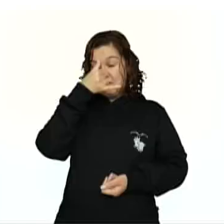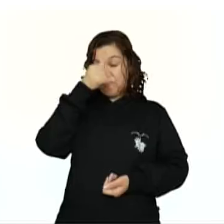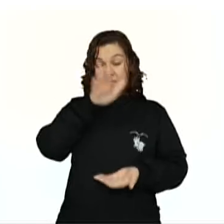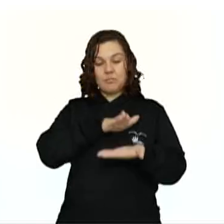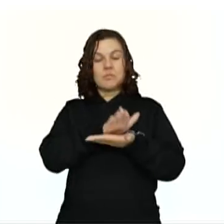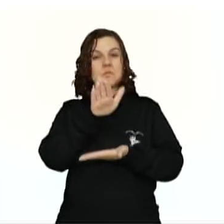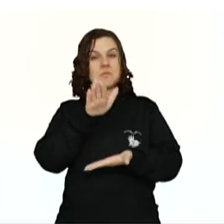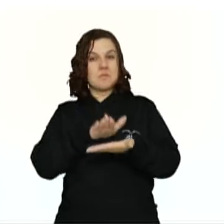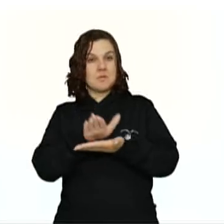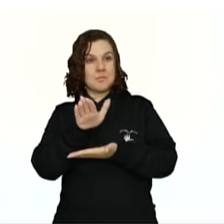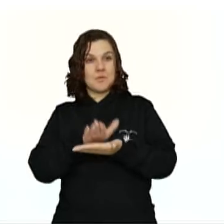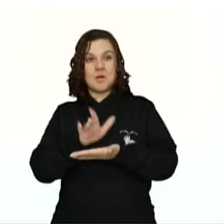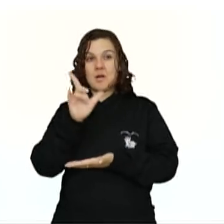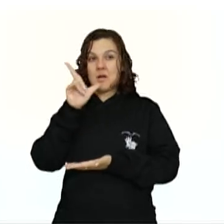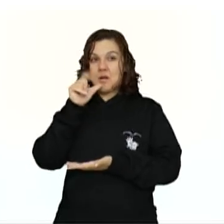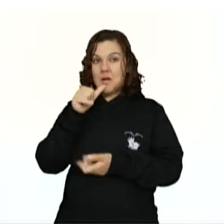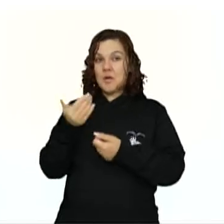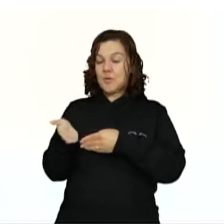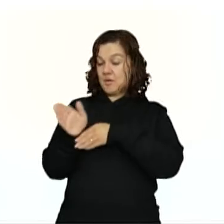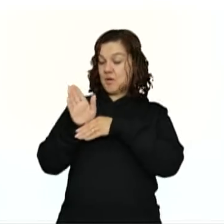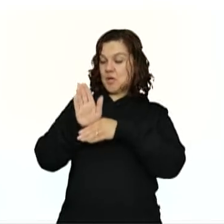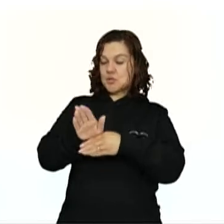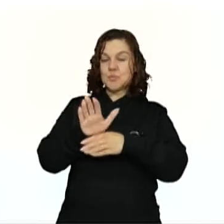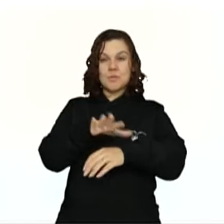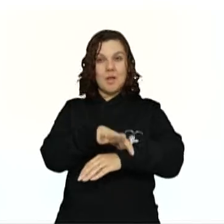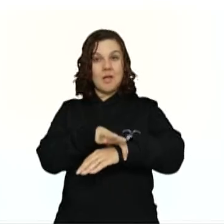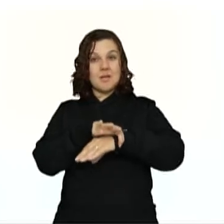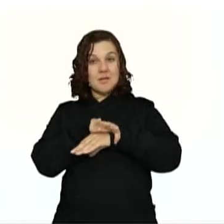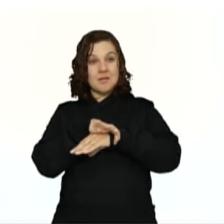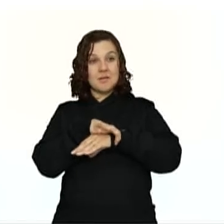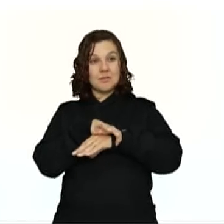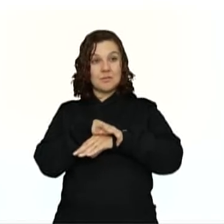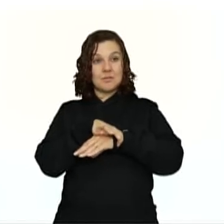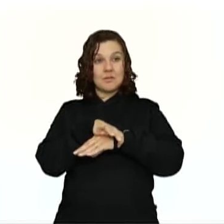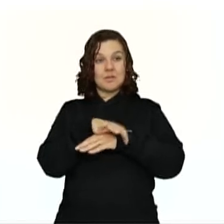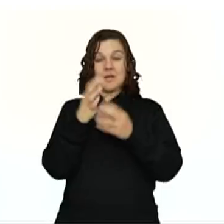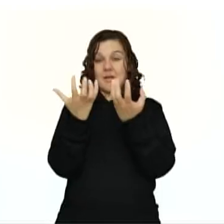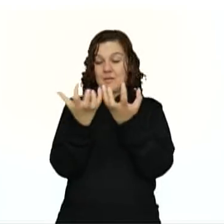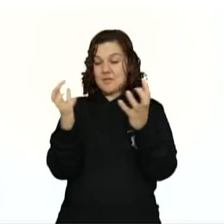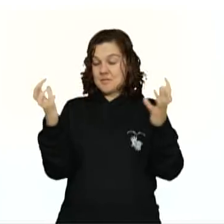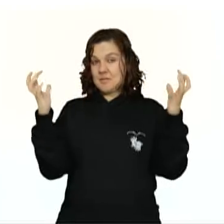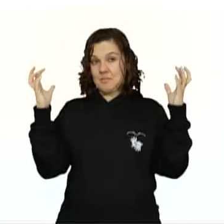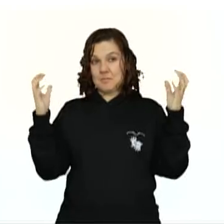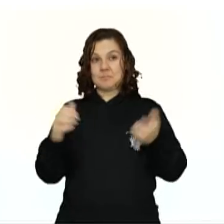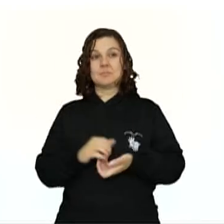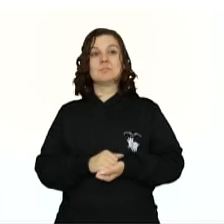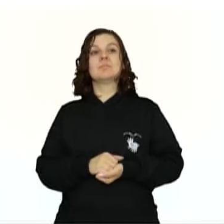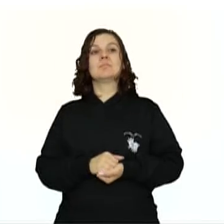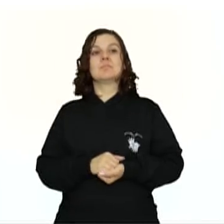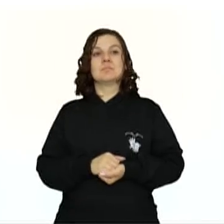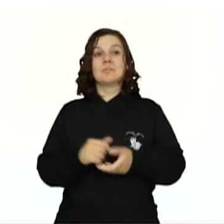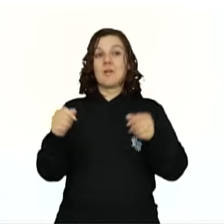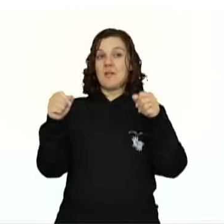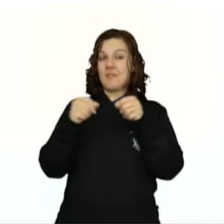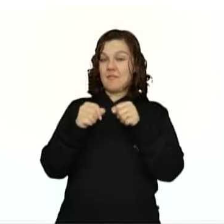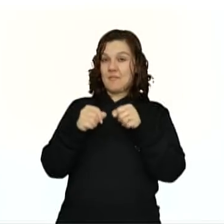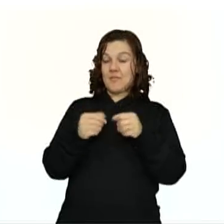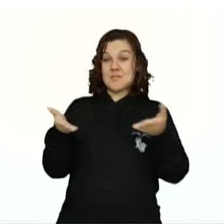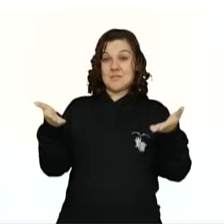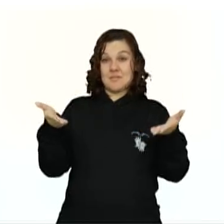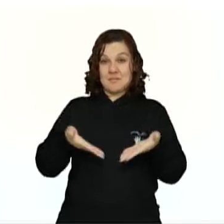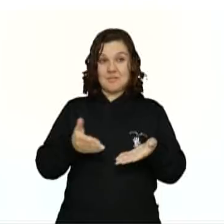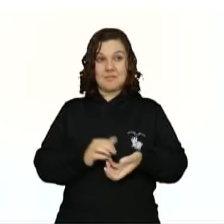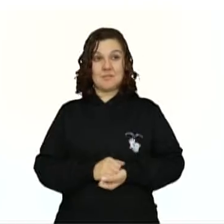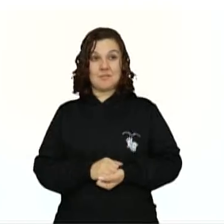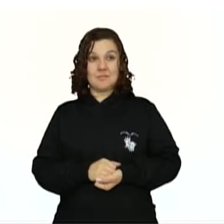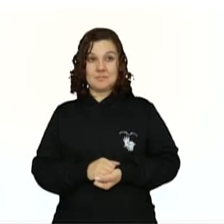Evite o desperdício de água e ajude a proteger os ecossistemas. Faça